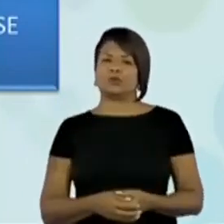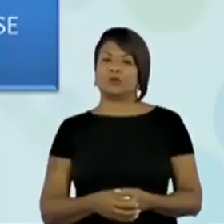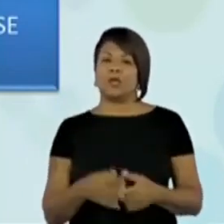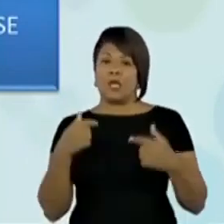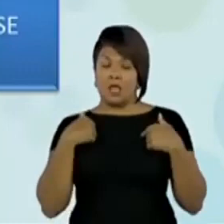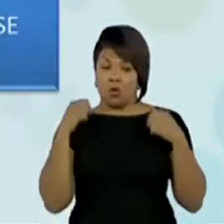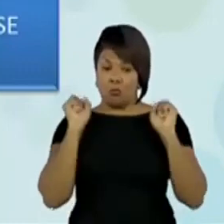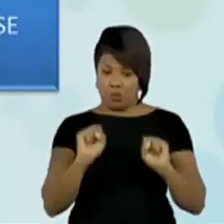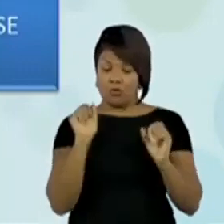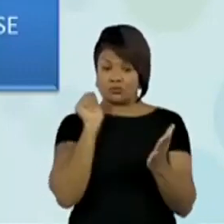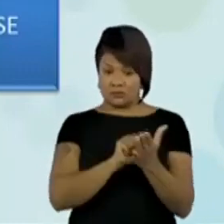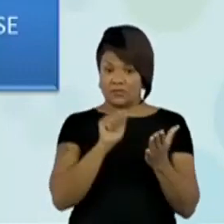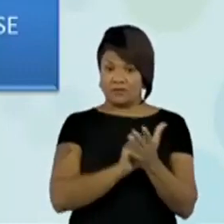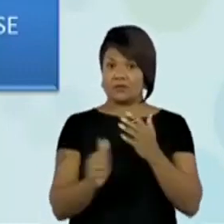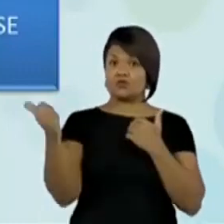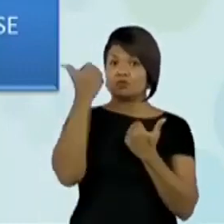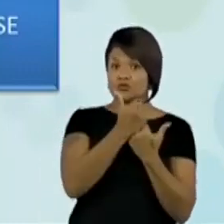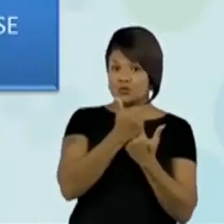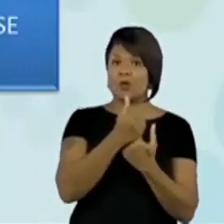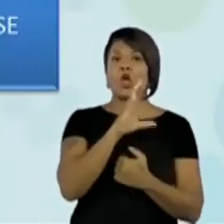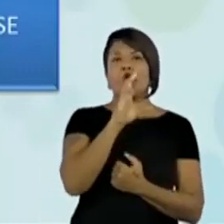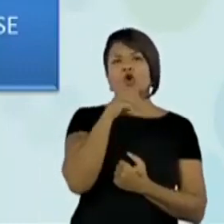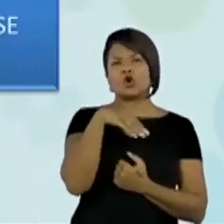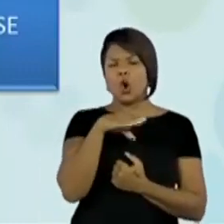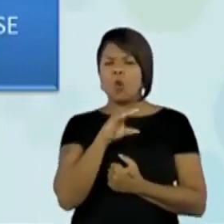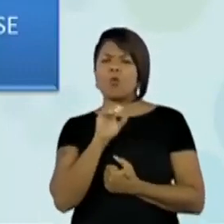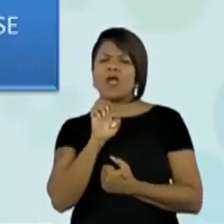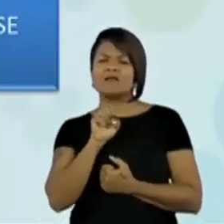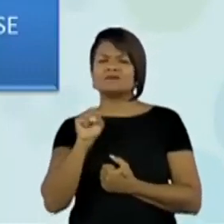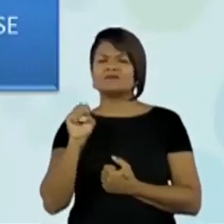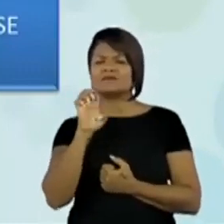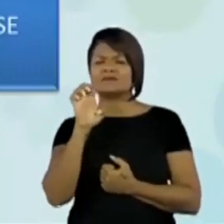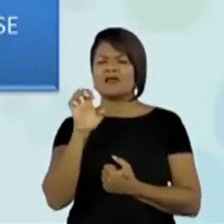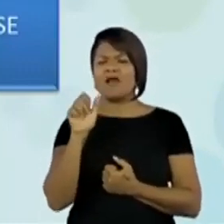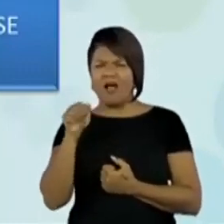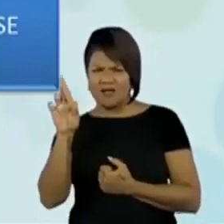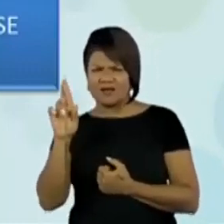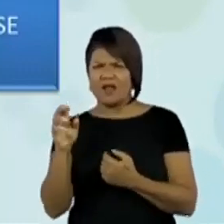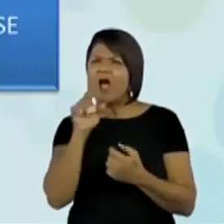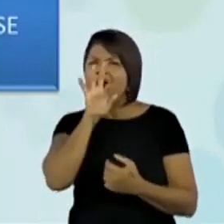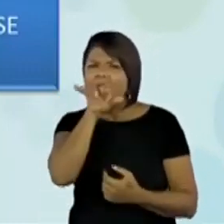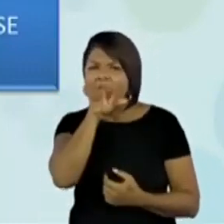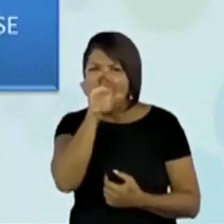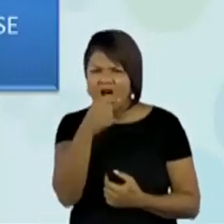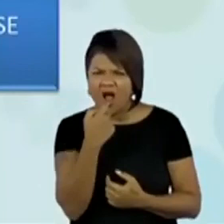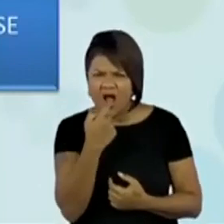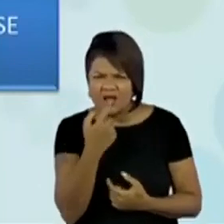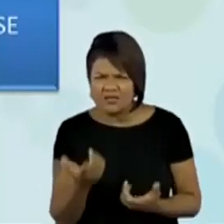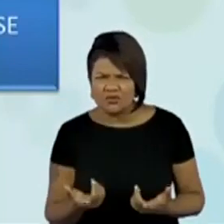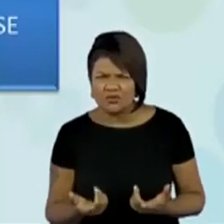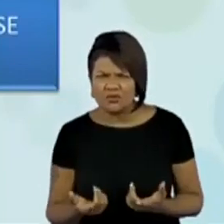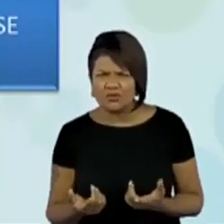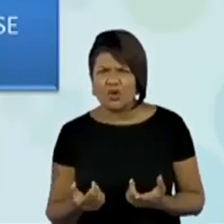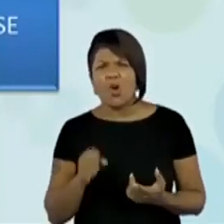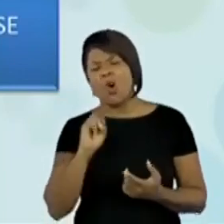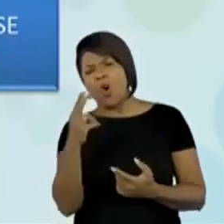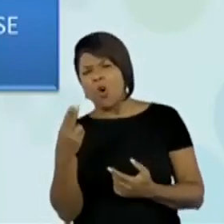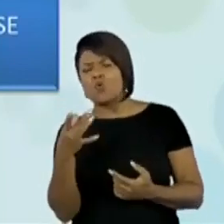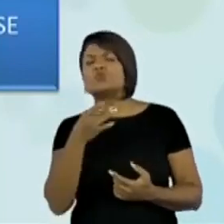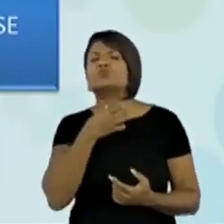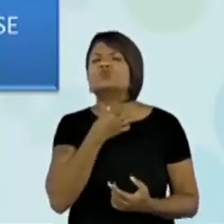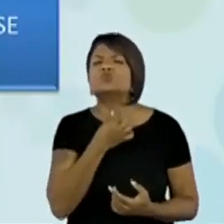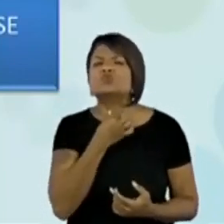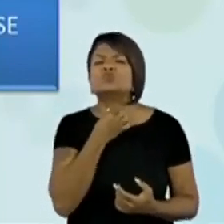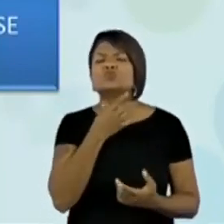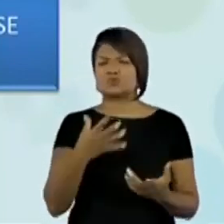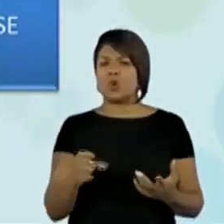trocar a expressão com esse ar por qual expressão dessa daqui? Poderia ser uma outra que vocês inventassem, mas no caso aqui, qual